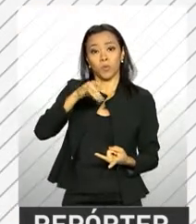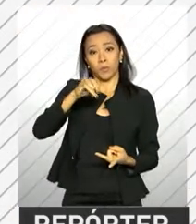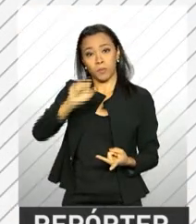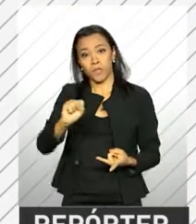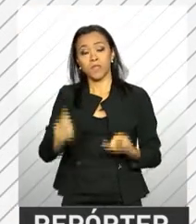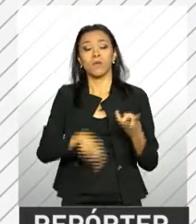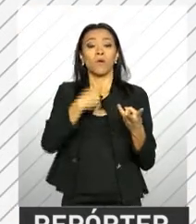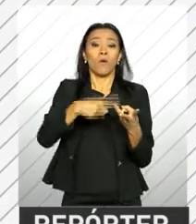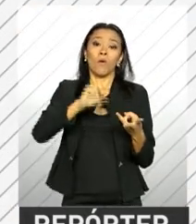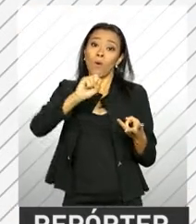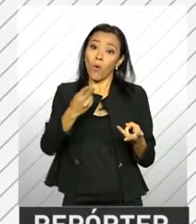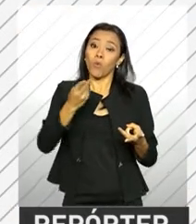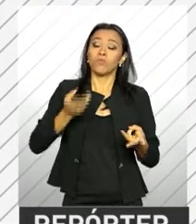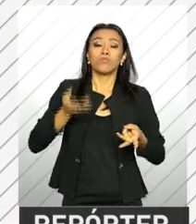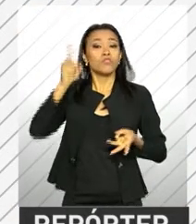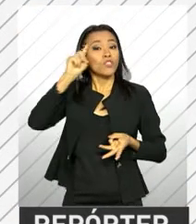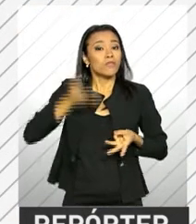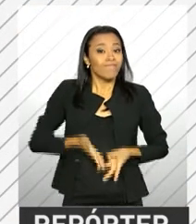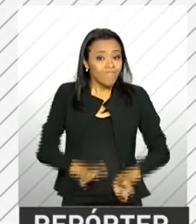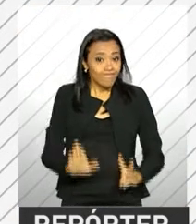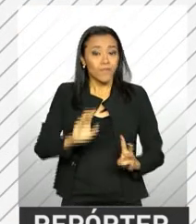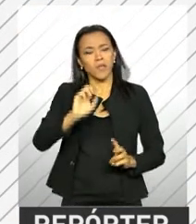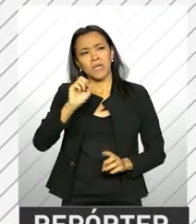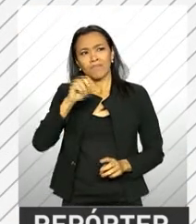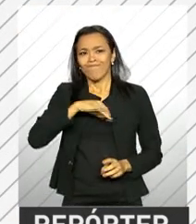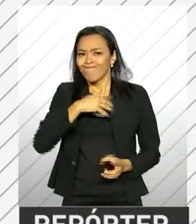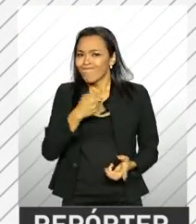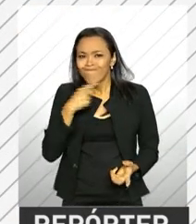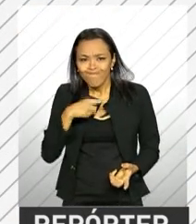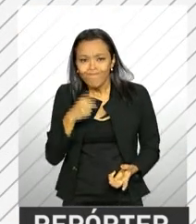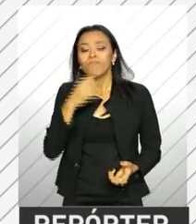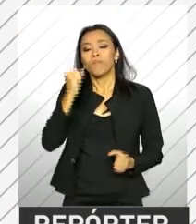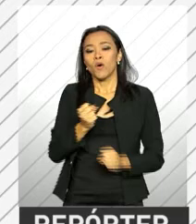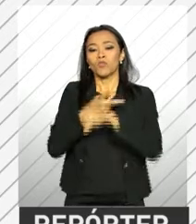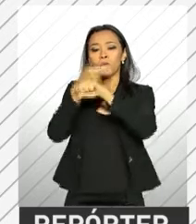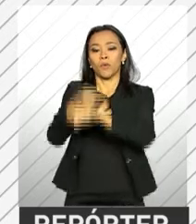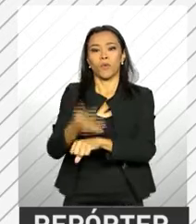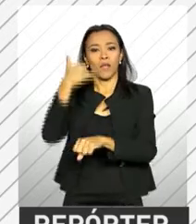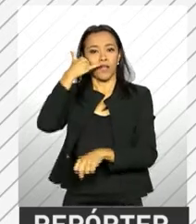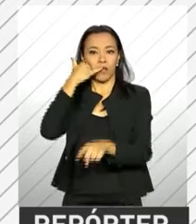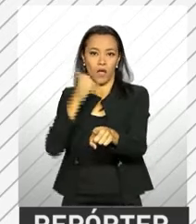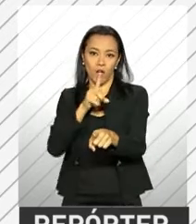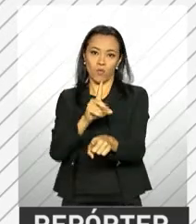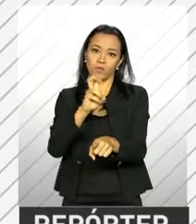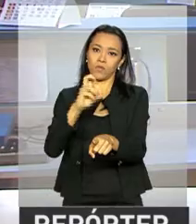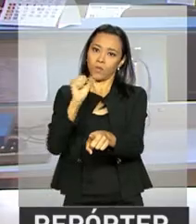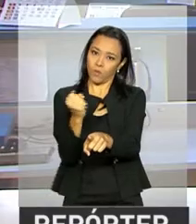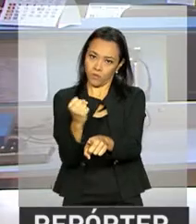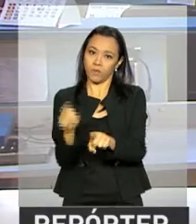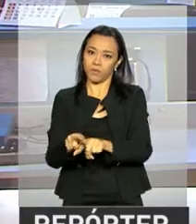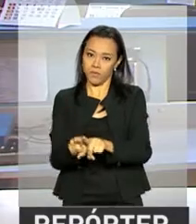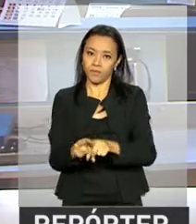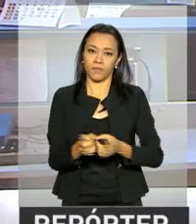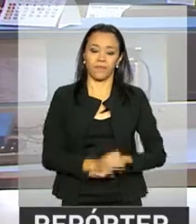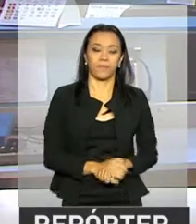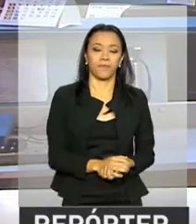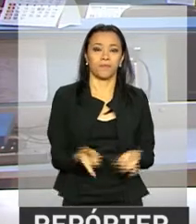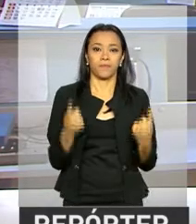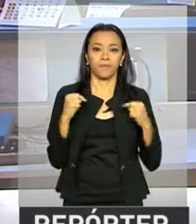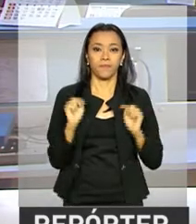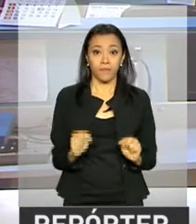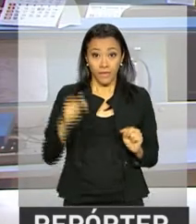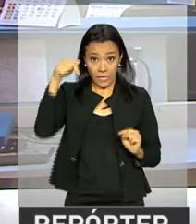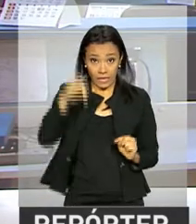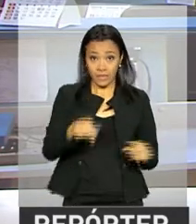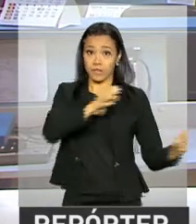outra opção é ligar na central de atendimento ao aluno trabalho no número 158 e começou a valer